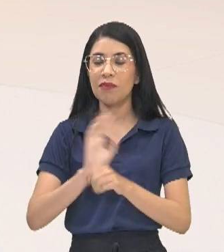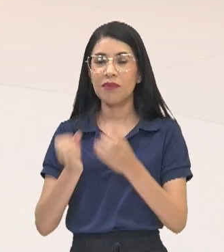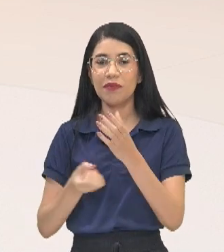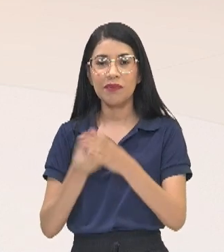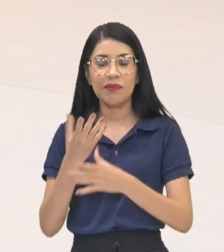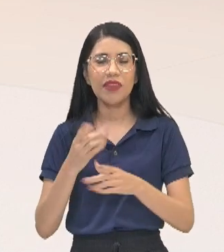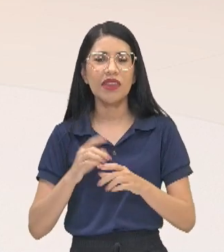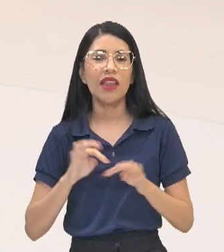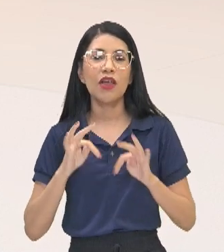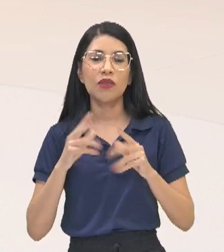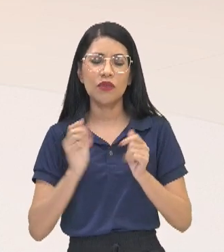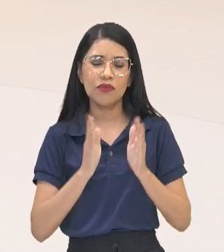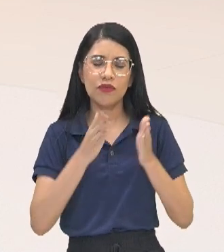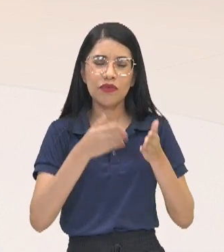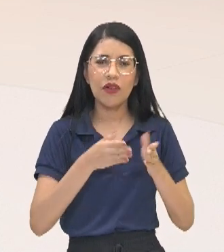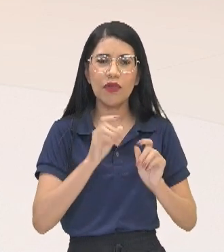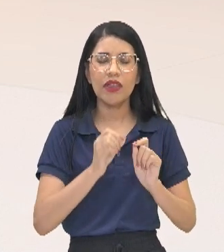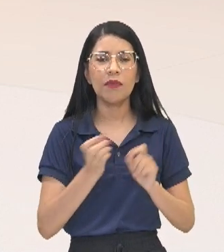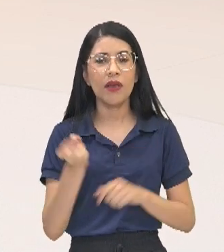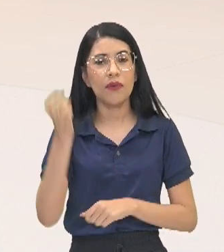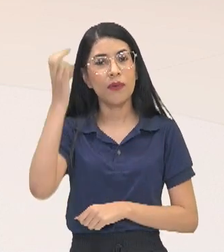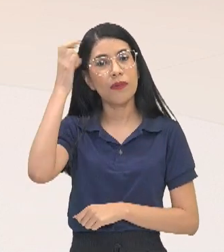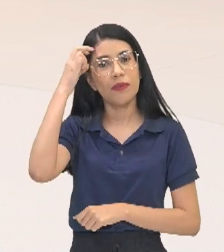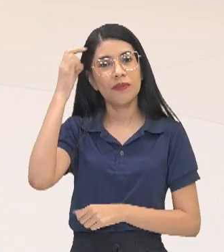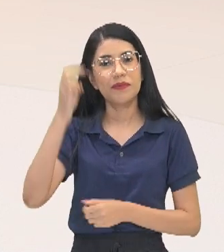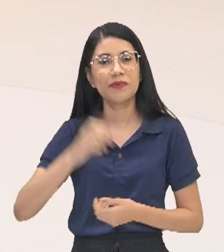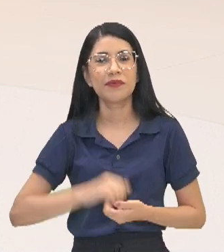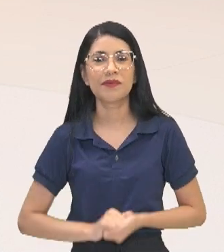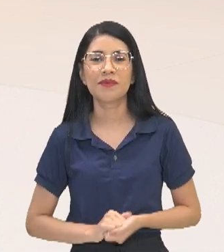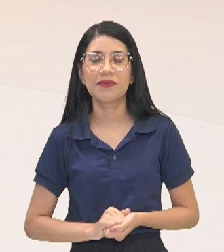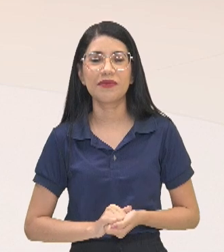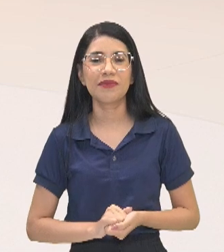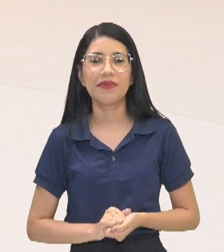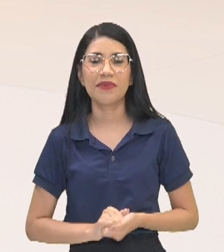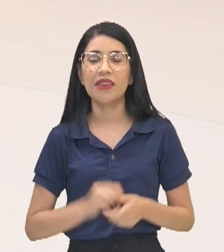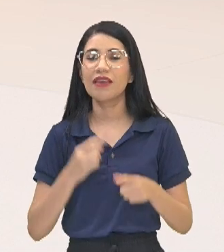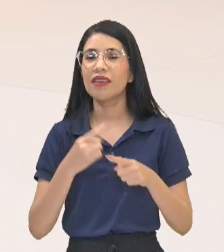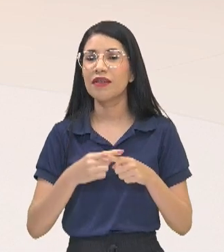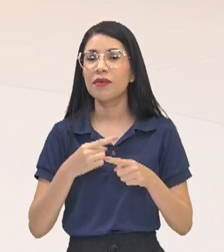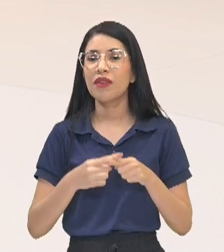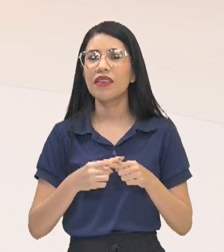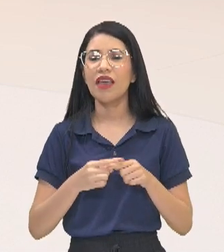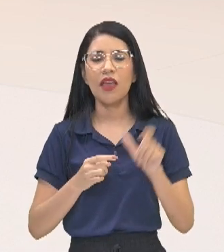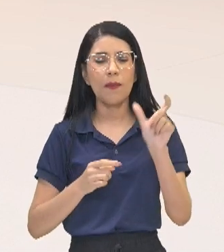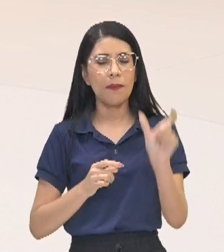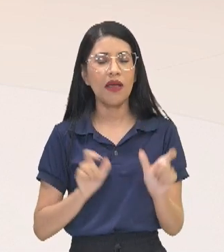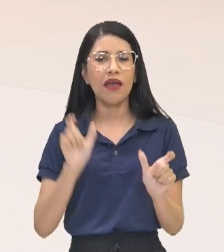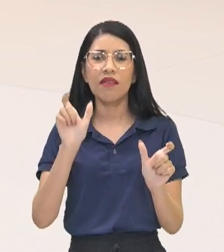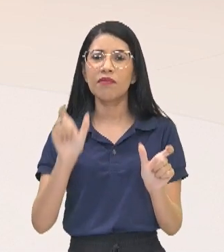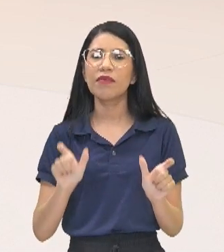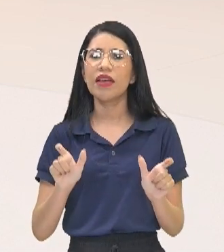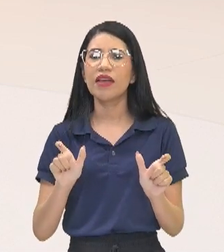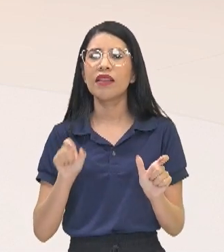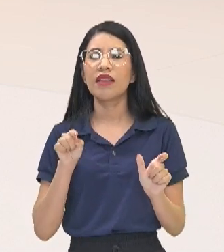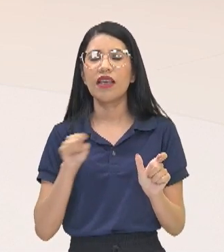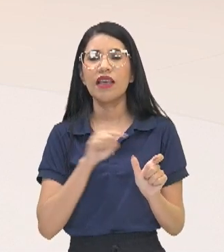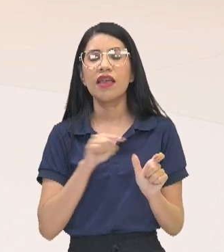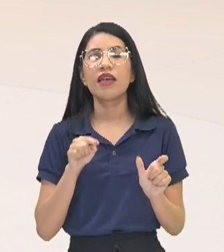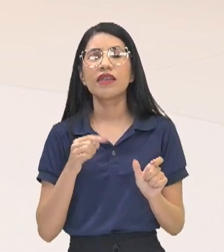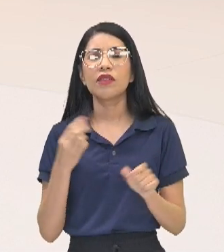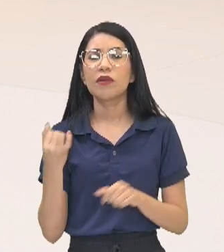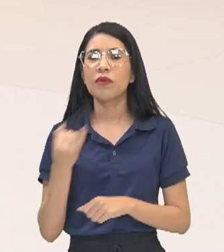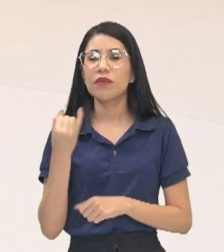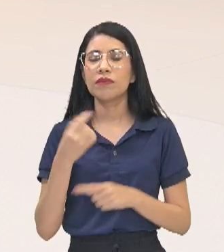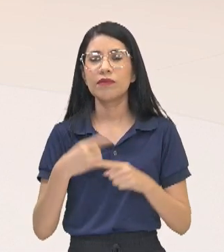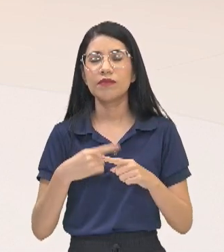estão todos voltados para a indústria cultural. Por quê que esses personagens têm a ver com a indústria cultural?